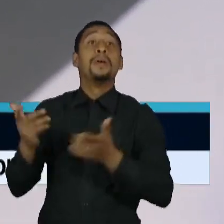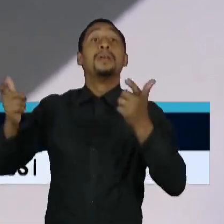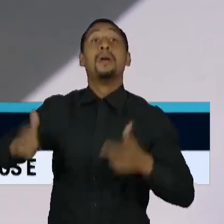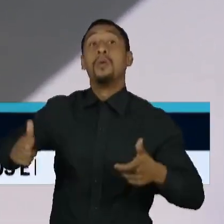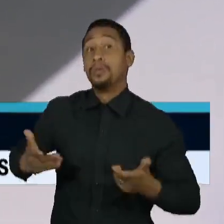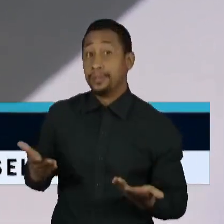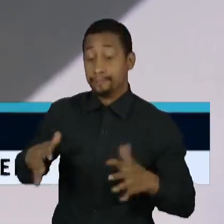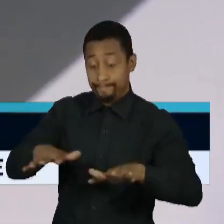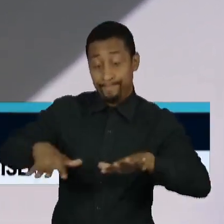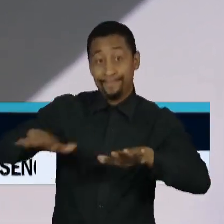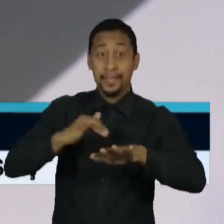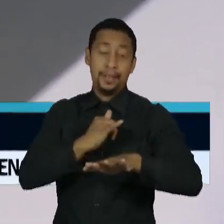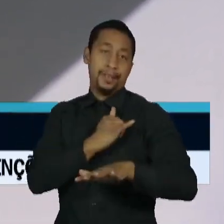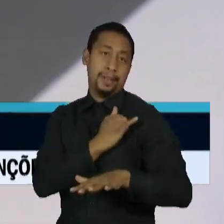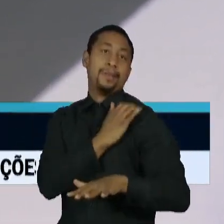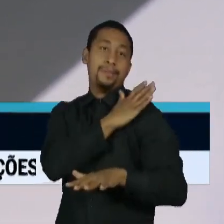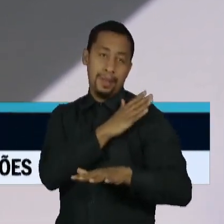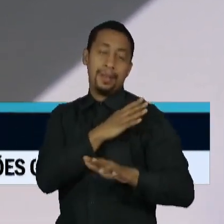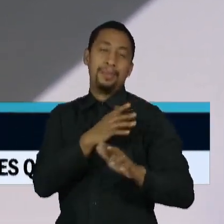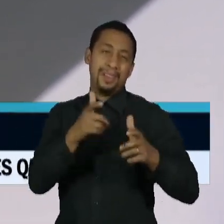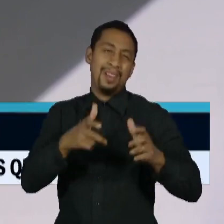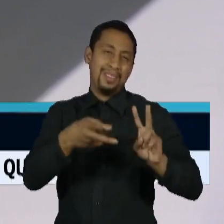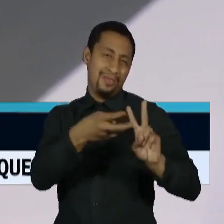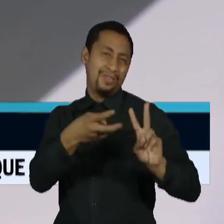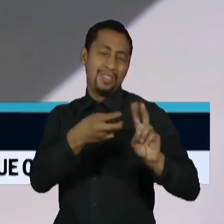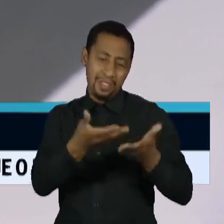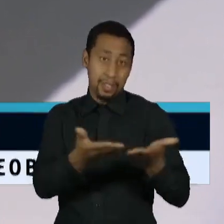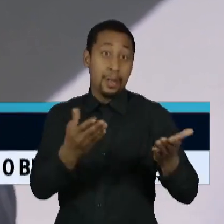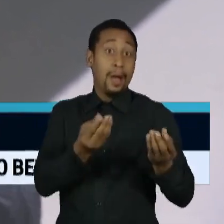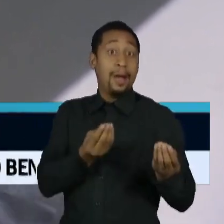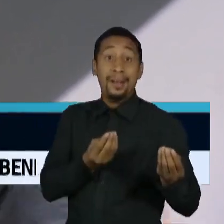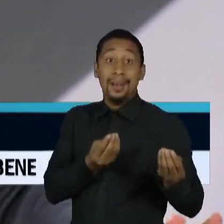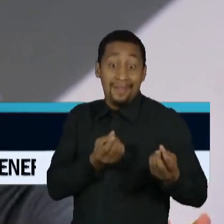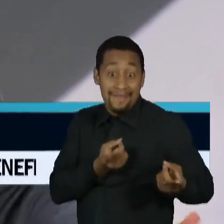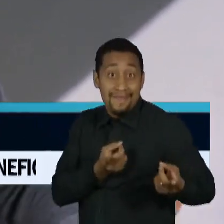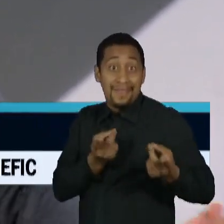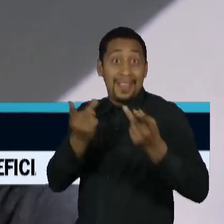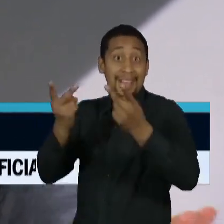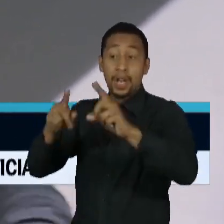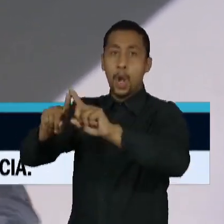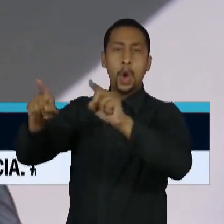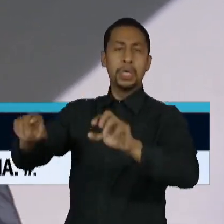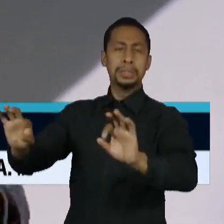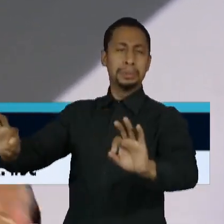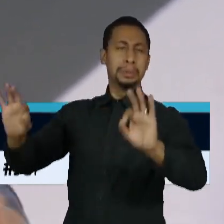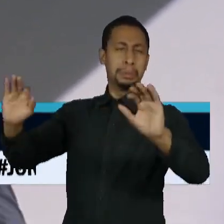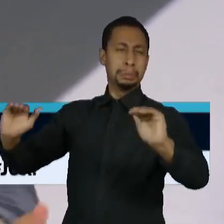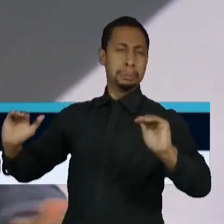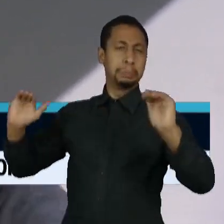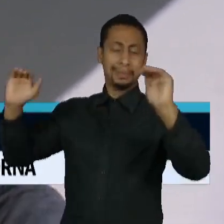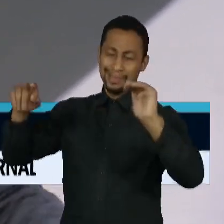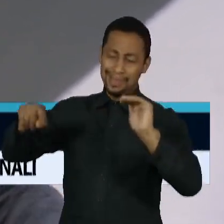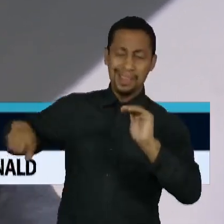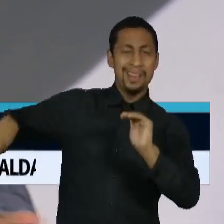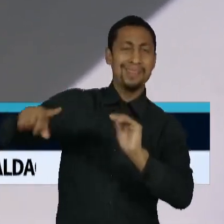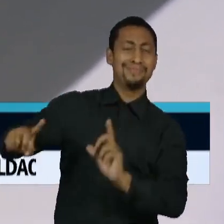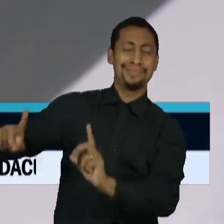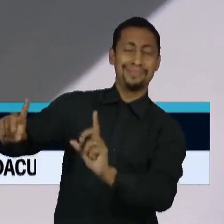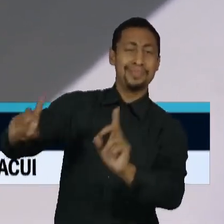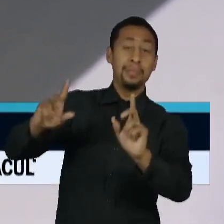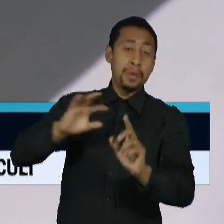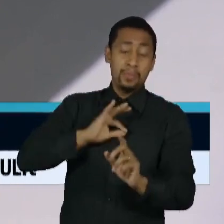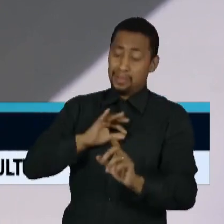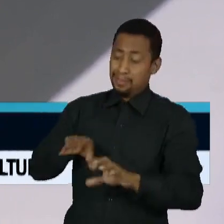chega até no exterior, nas grandes lojas, nas grandes grifes, que no mais das vezes passa desapercebido ou intocada, seja pela